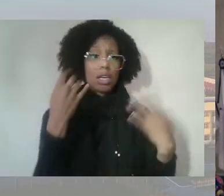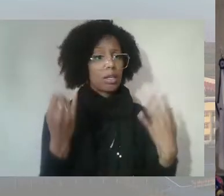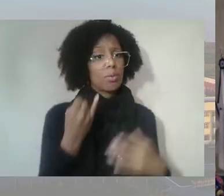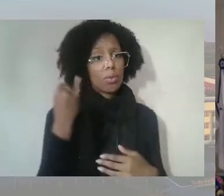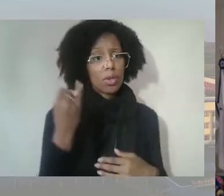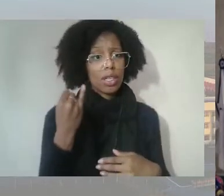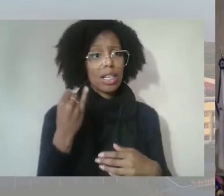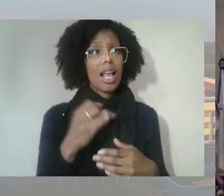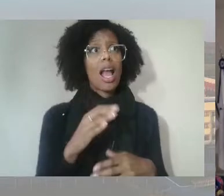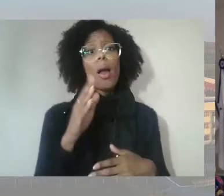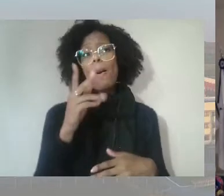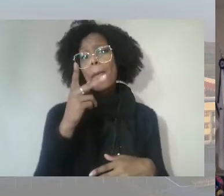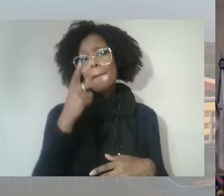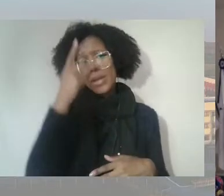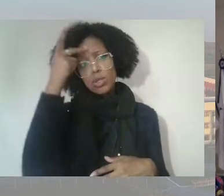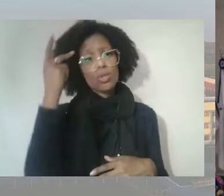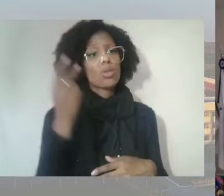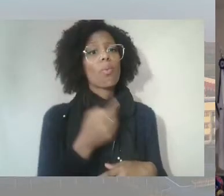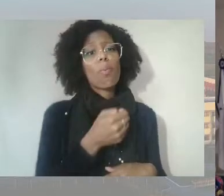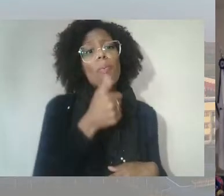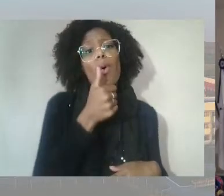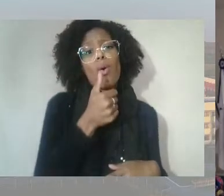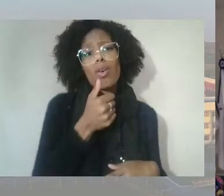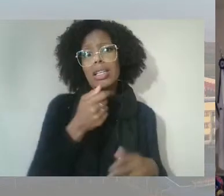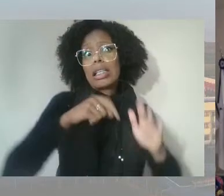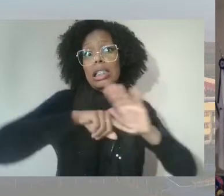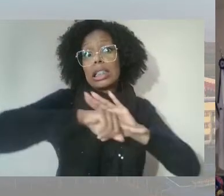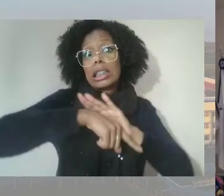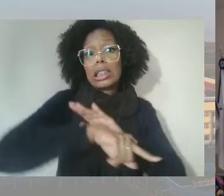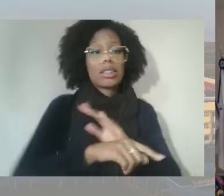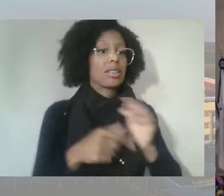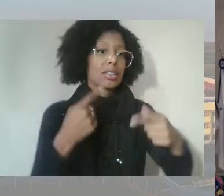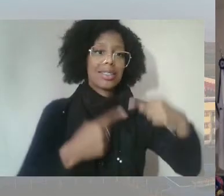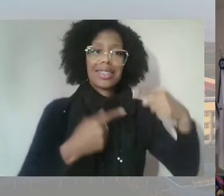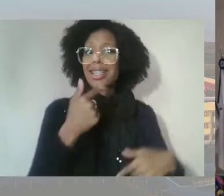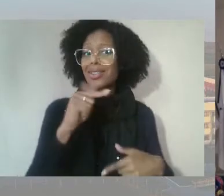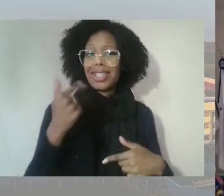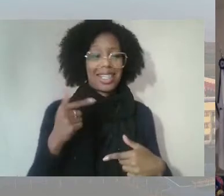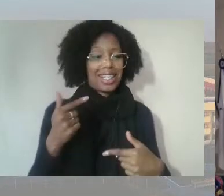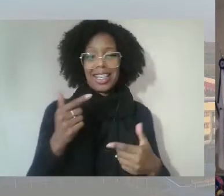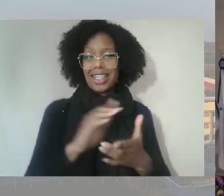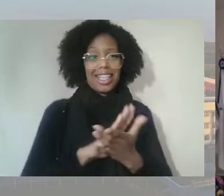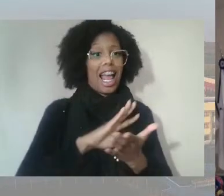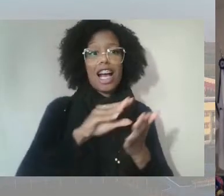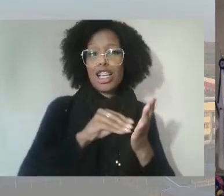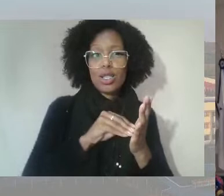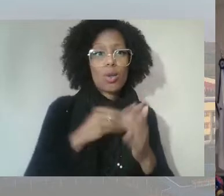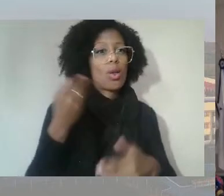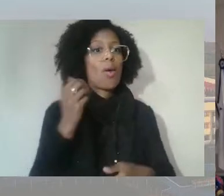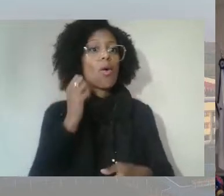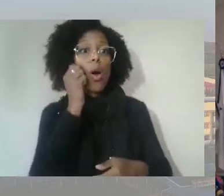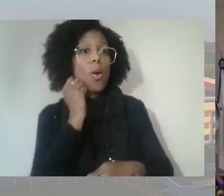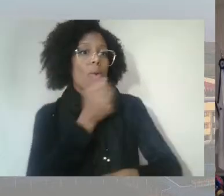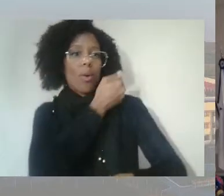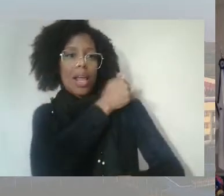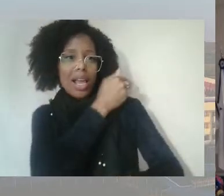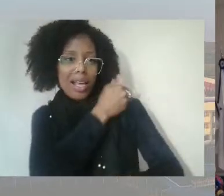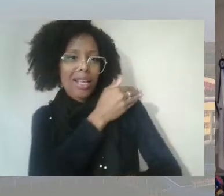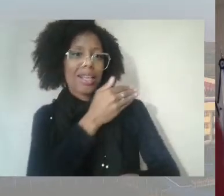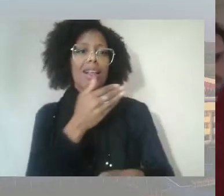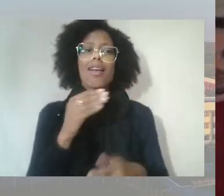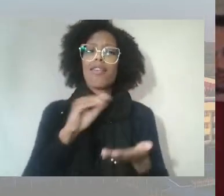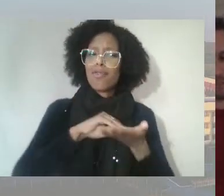a maioria nunca participou de uma discussão mais aprofundada sobre a ação afirmativa, sobre a questão racial, e eu acho que isso é muito